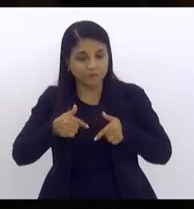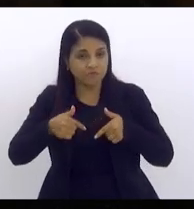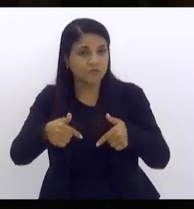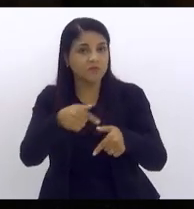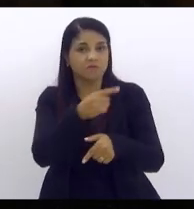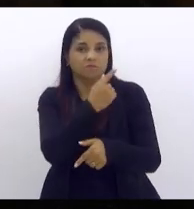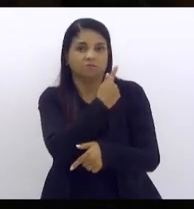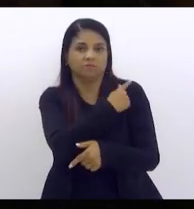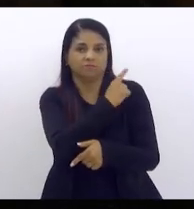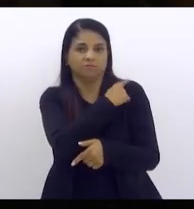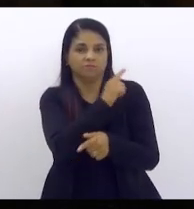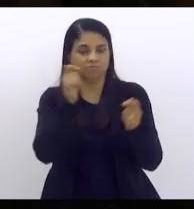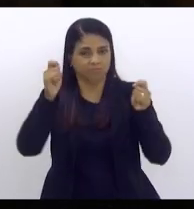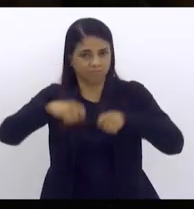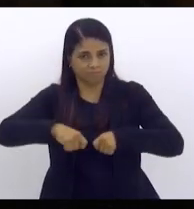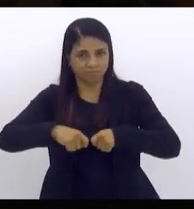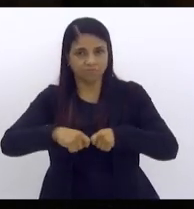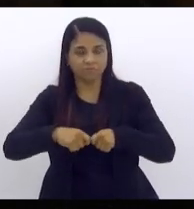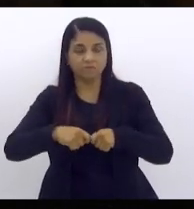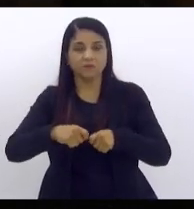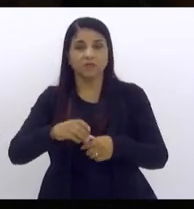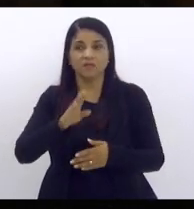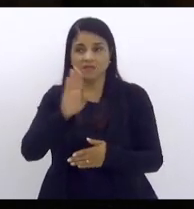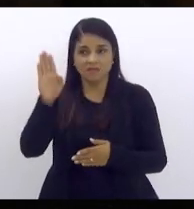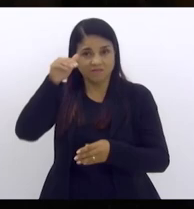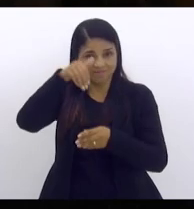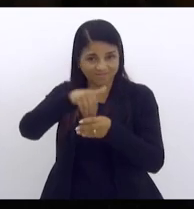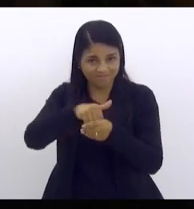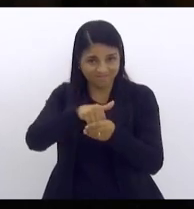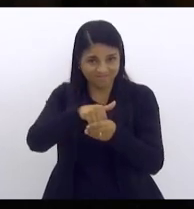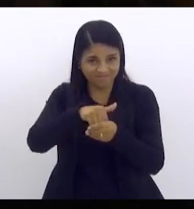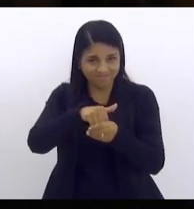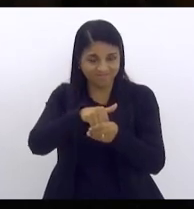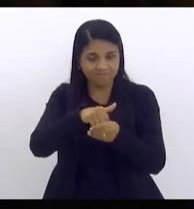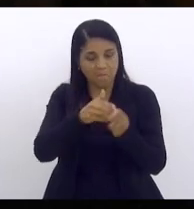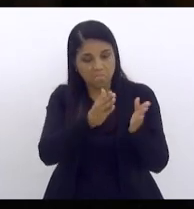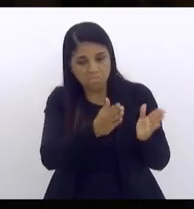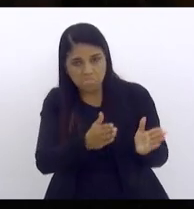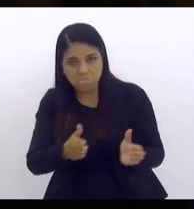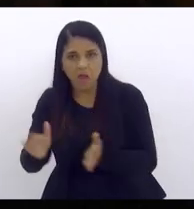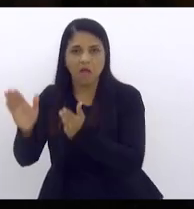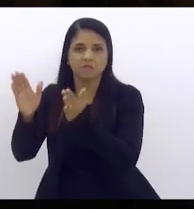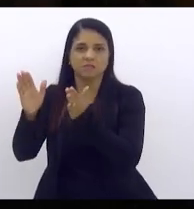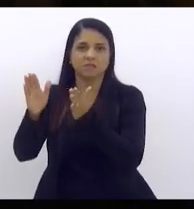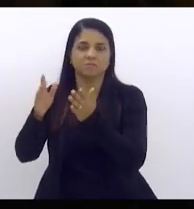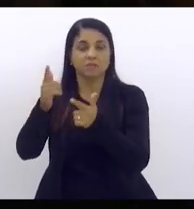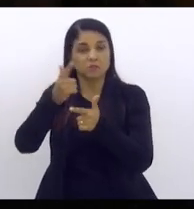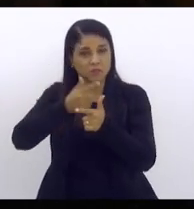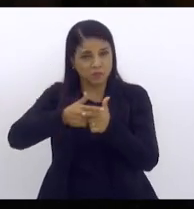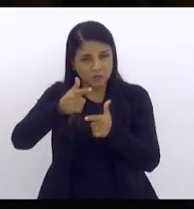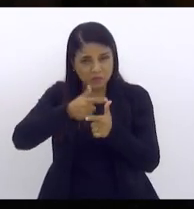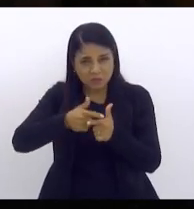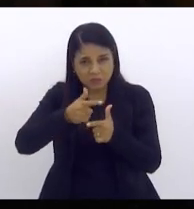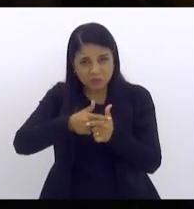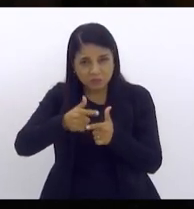eleição, os eleitos passam, mas as mazelas cometidas,